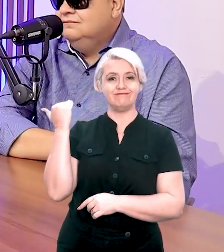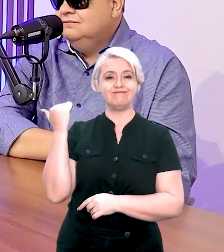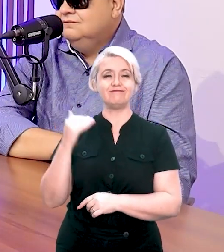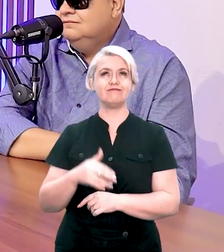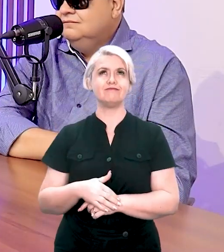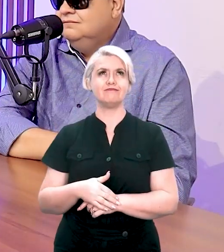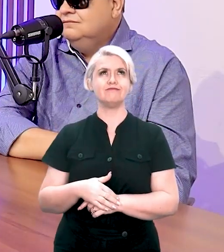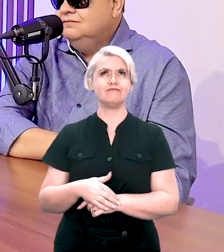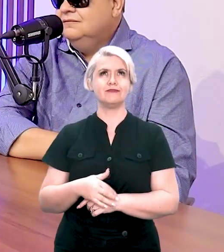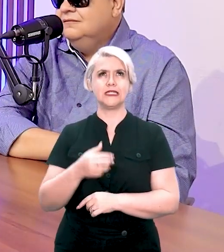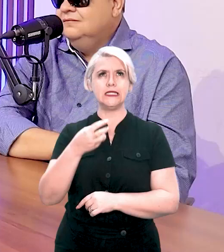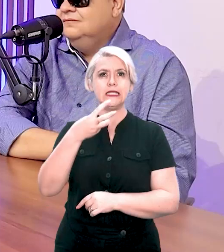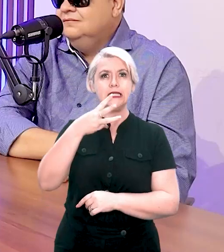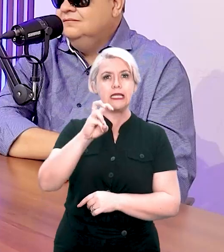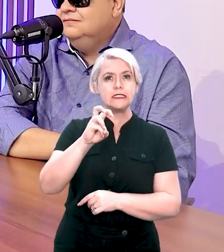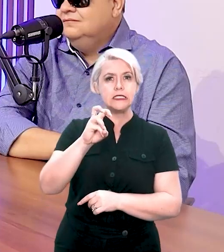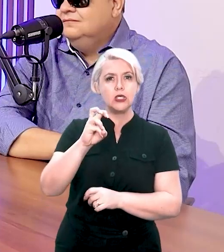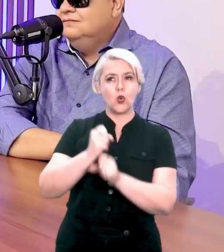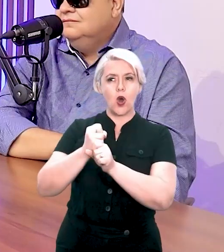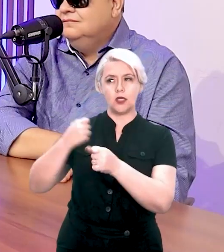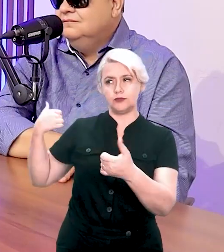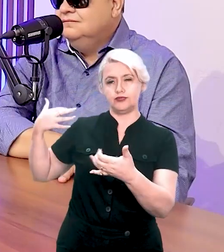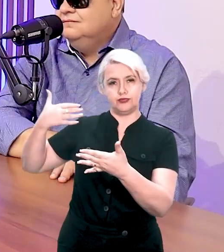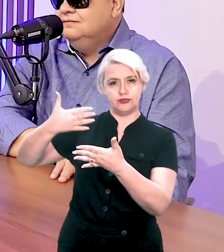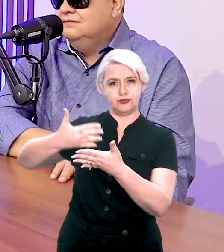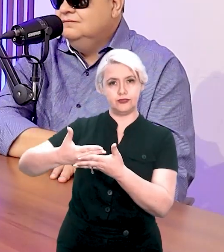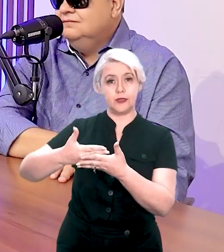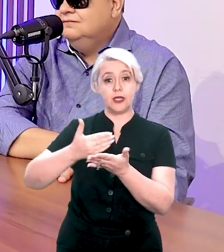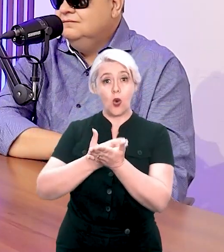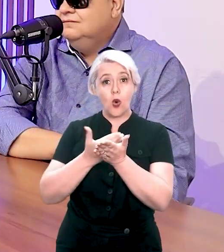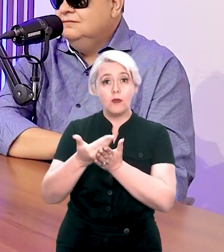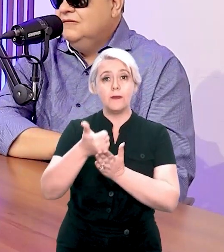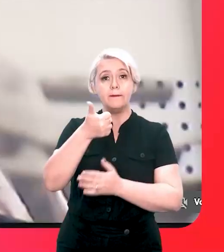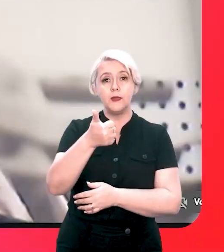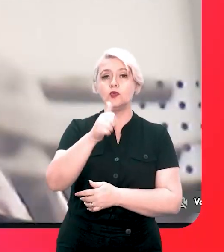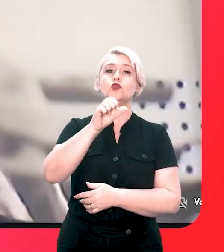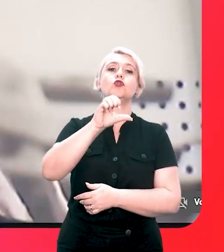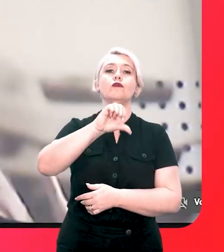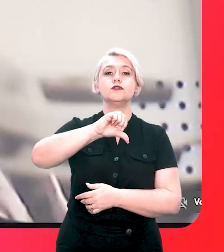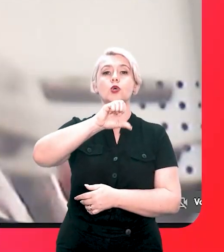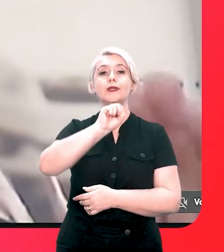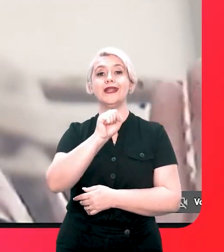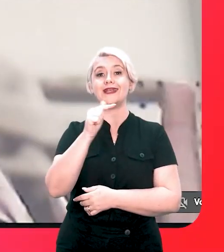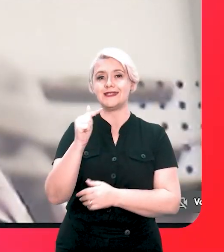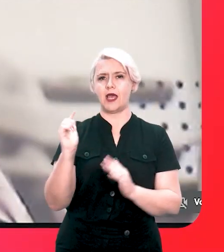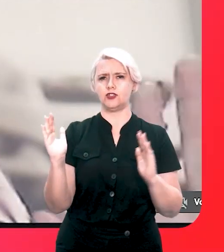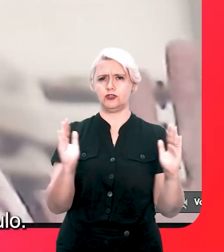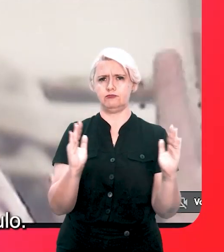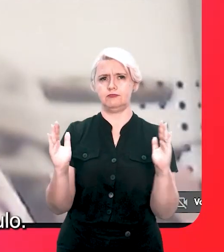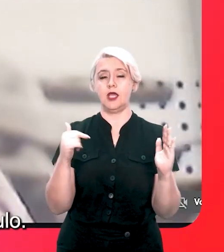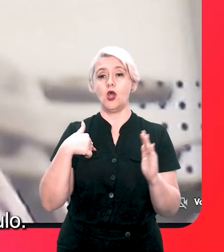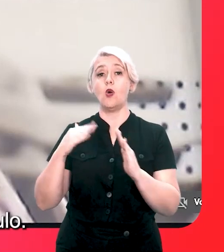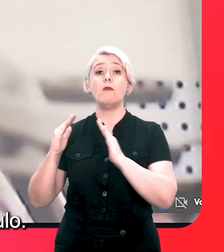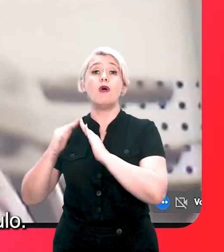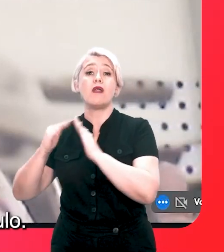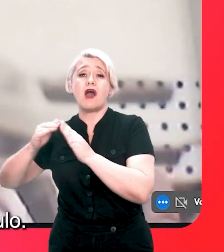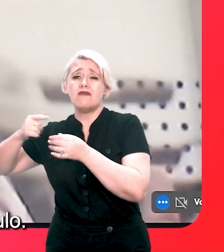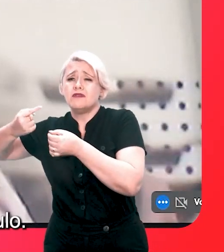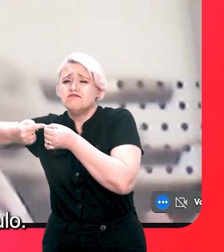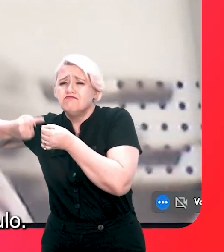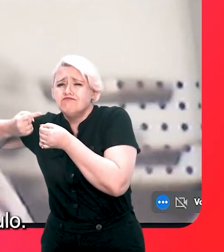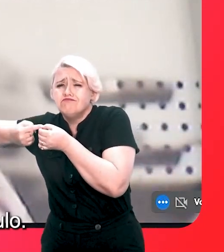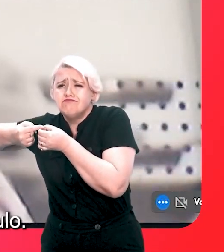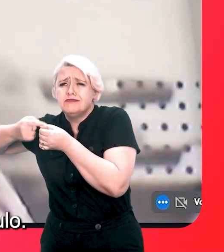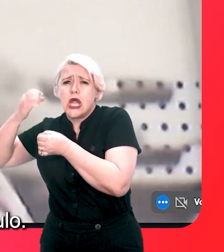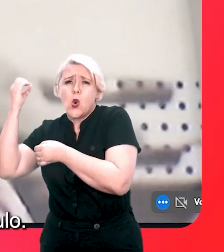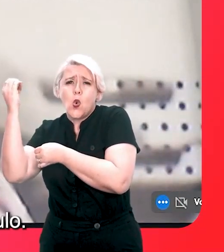há 35 anos. Então, ela começou em 87. Em 87, eu morava lá no interior do Rio Grande do Sul,